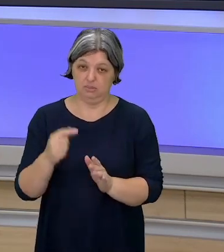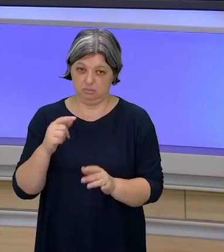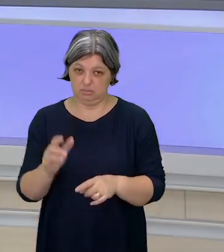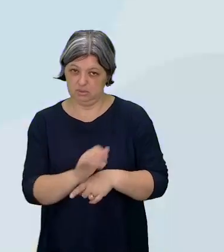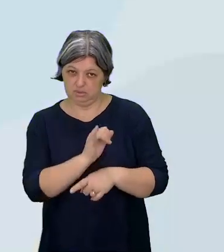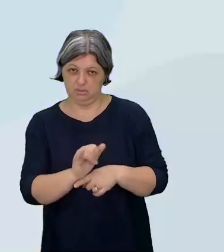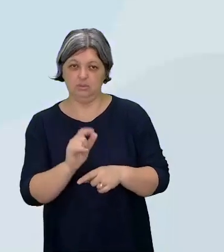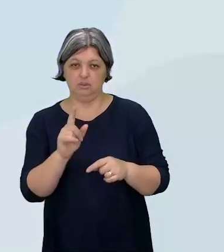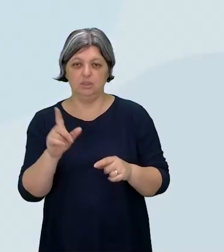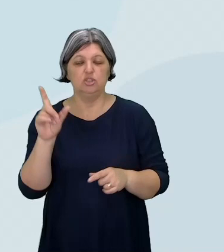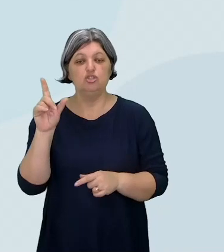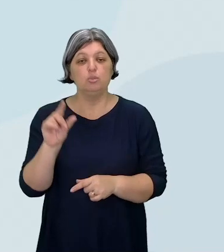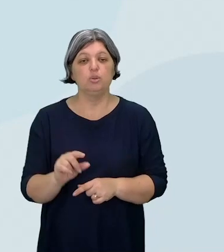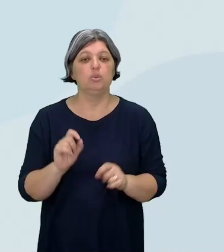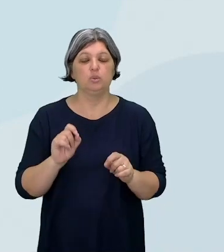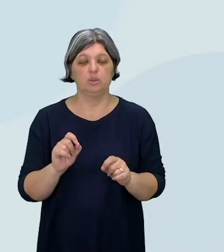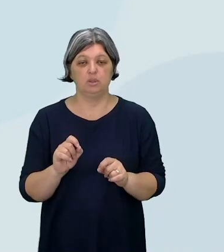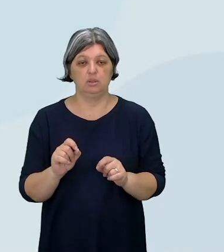diminuindo o fato de que